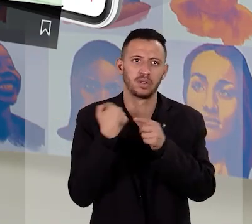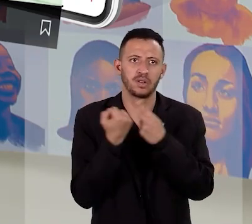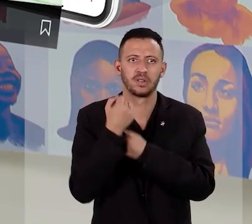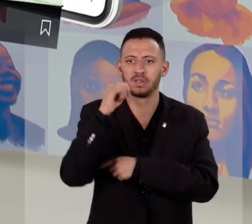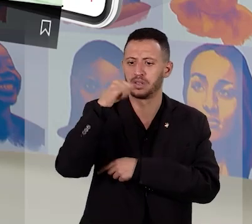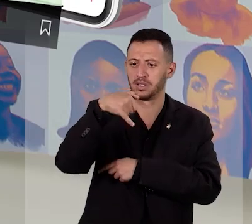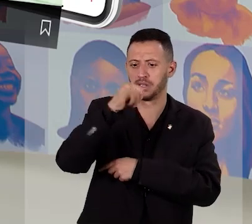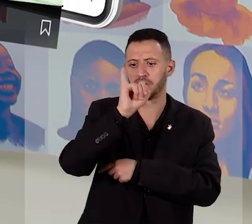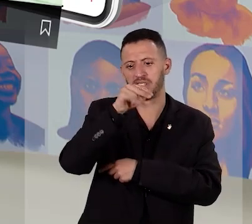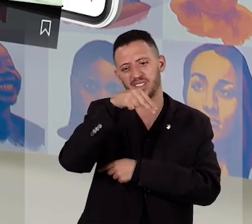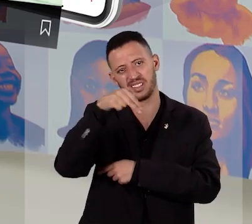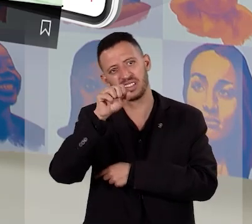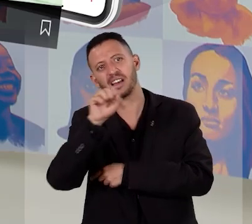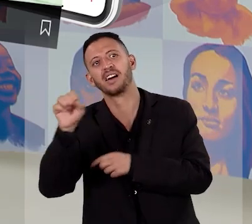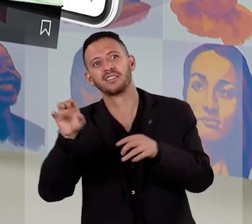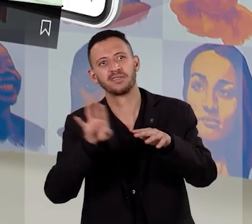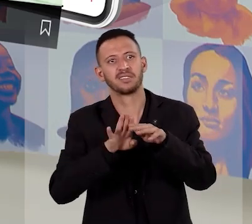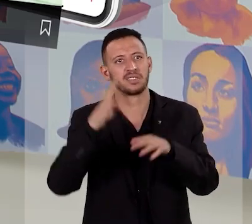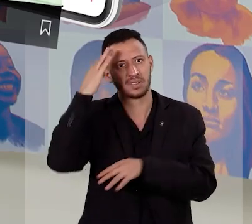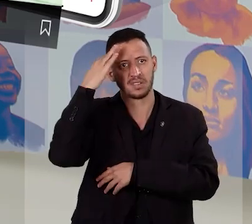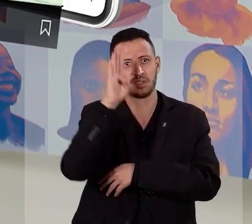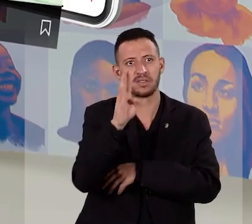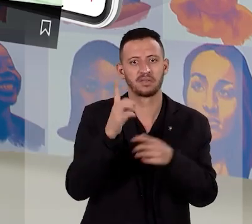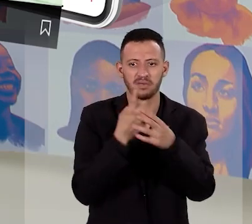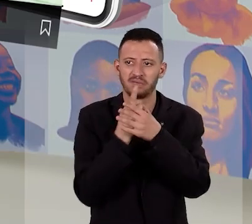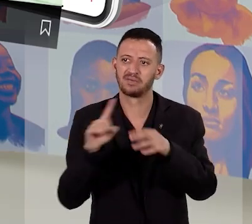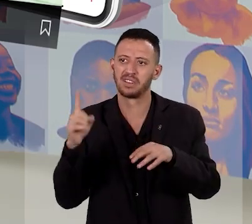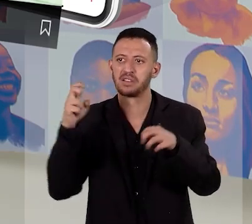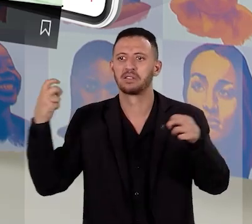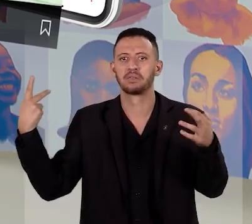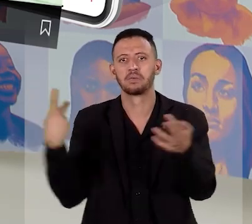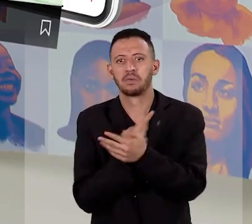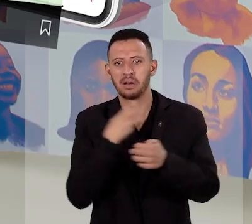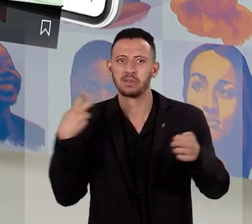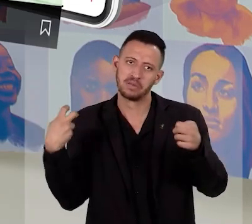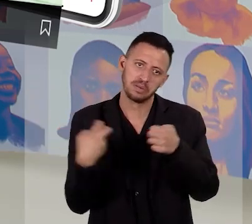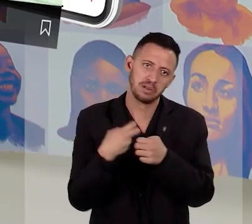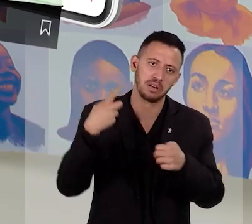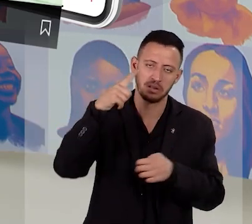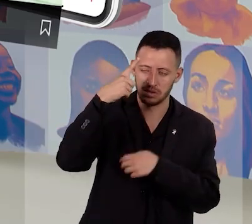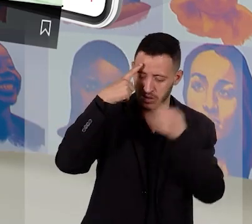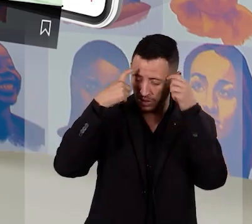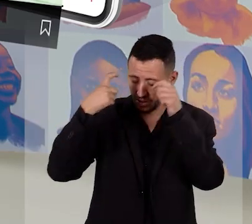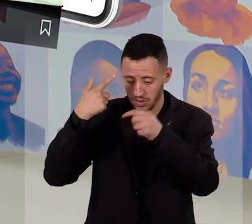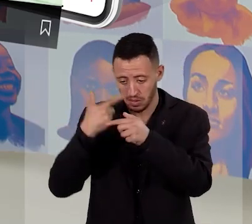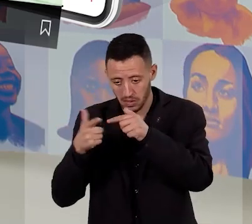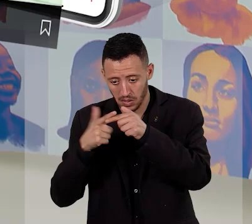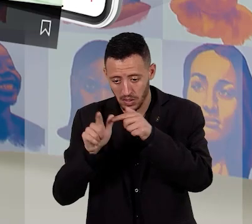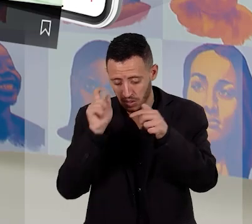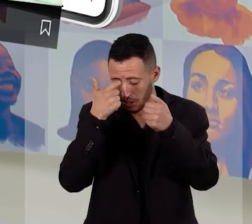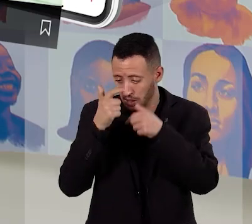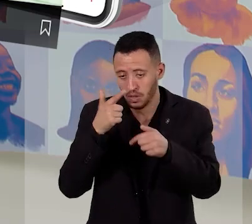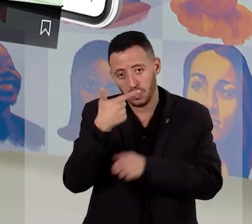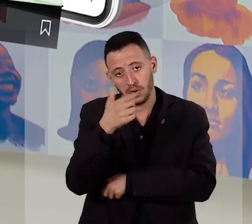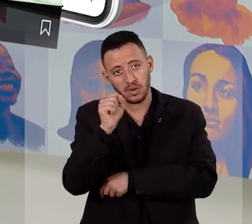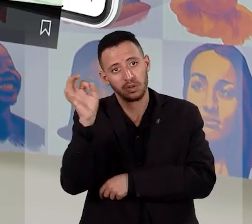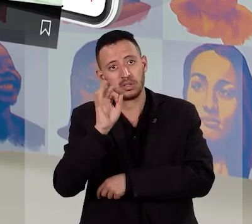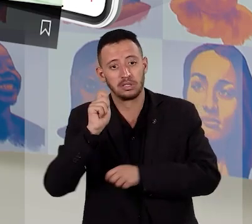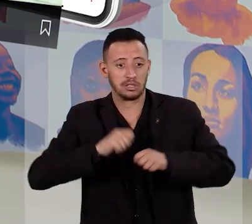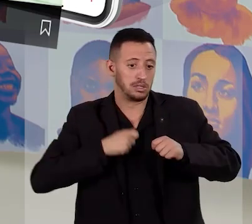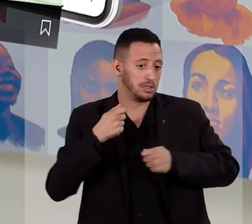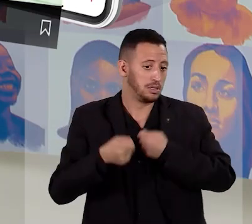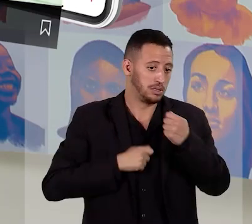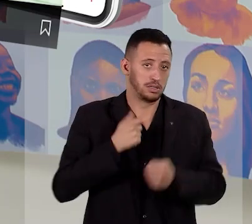Seguro Social, o INSS. Entre os destaques estão os afastamentos acidentários por reações ao estresse, com